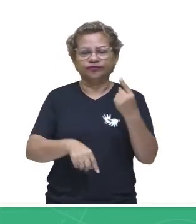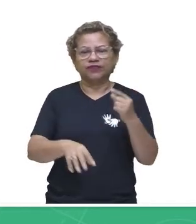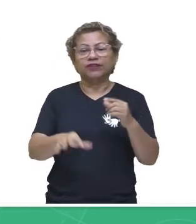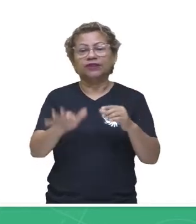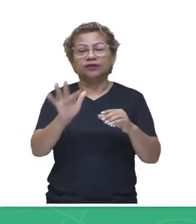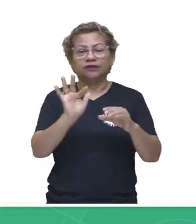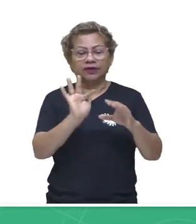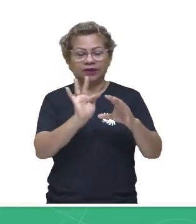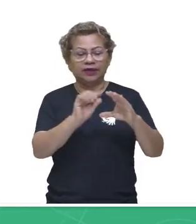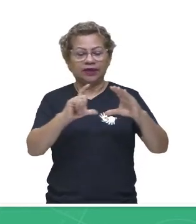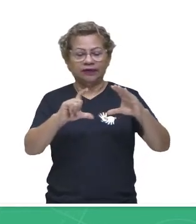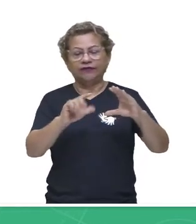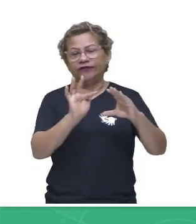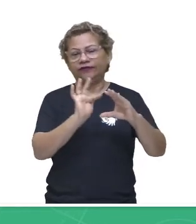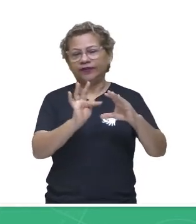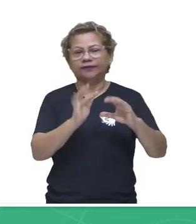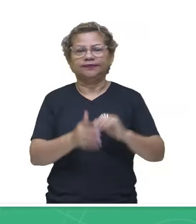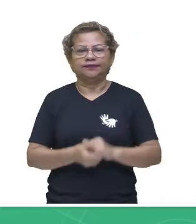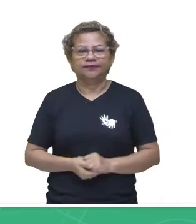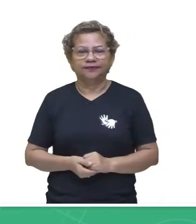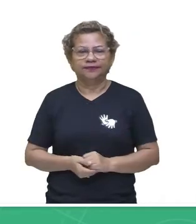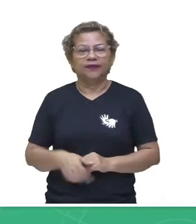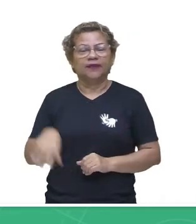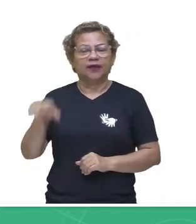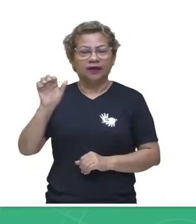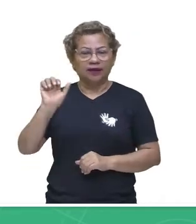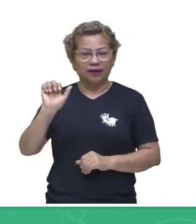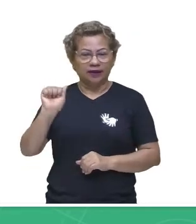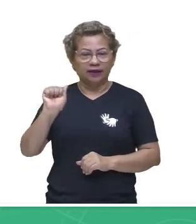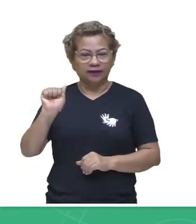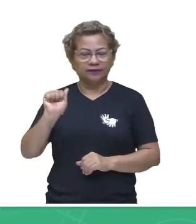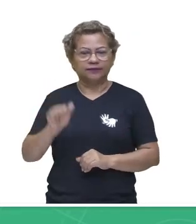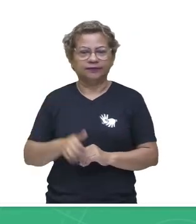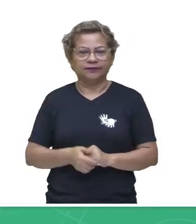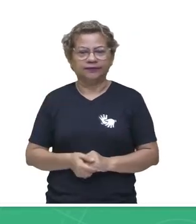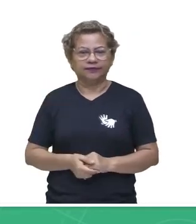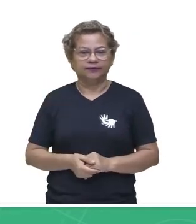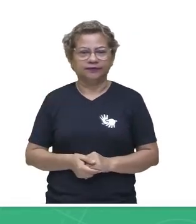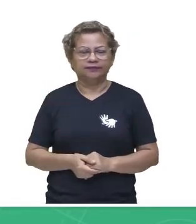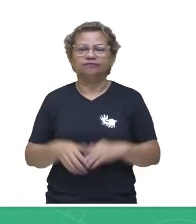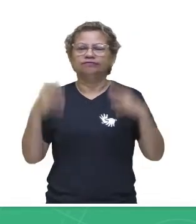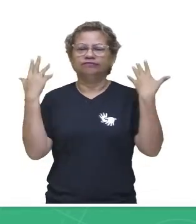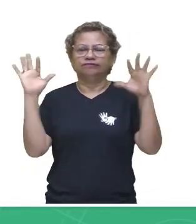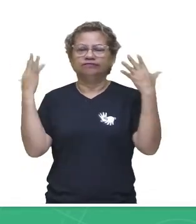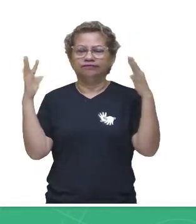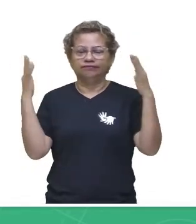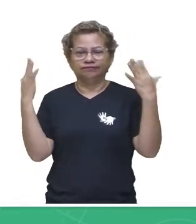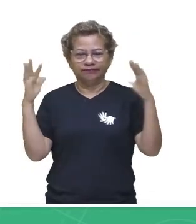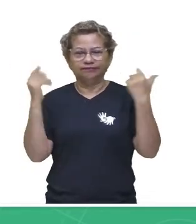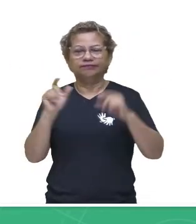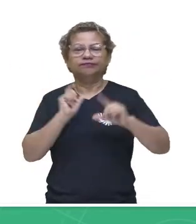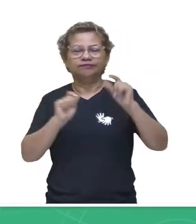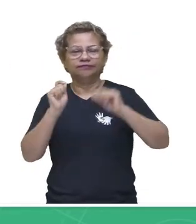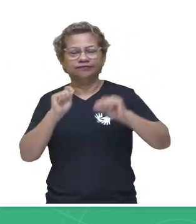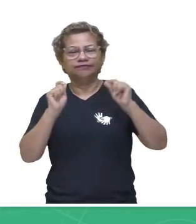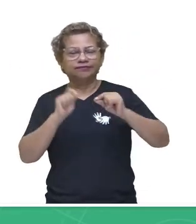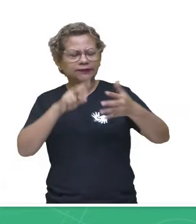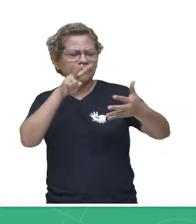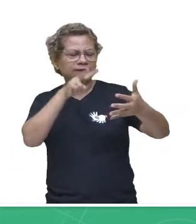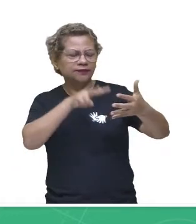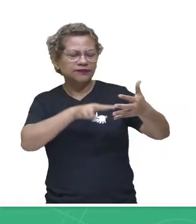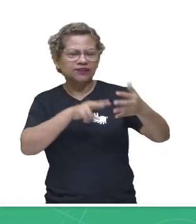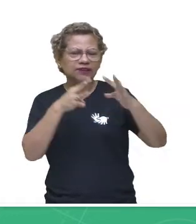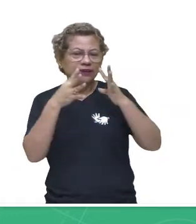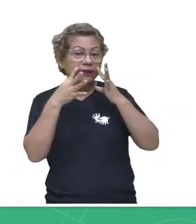Então, vamos ver lá qual é a resposta certa. Letra A. Tá certo? As duas primeiras verdadeiras, a terceira